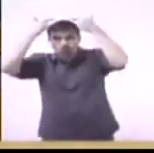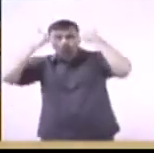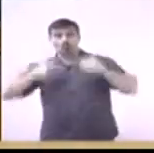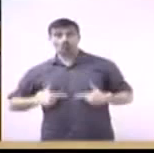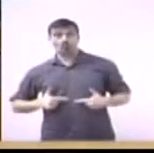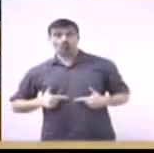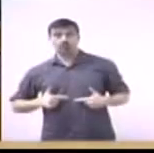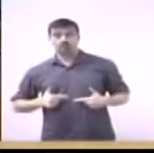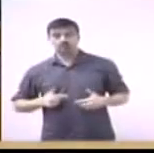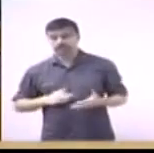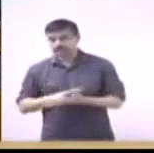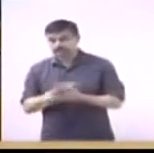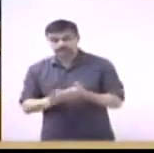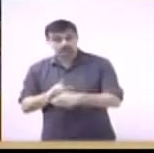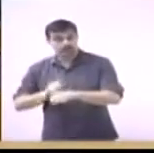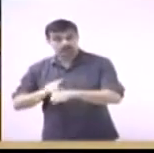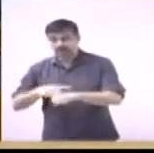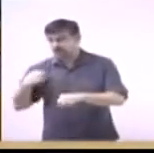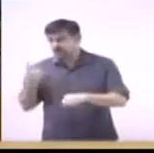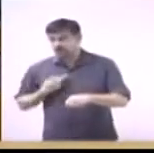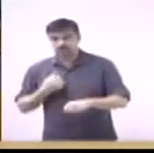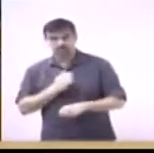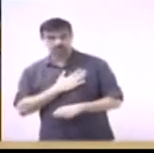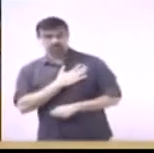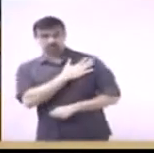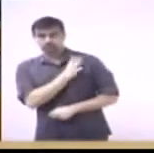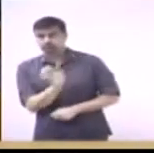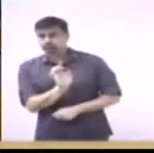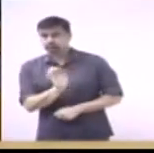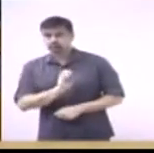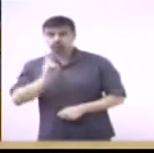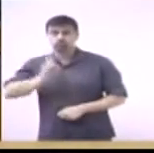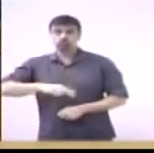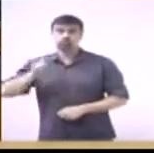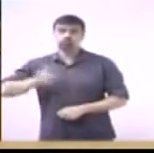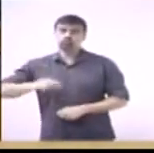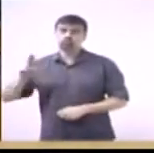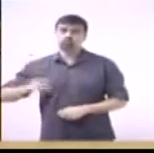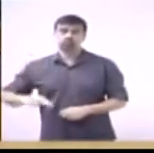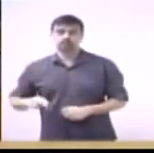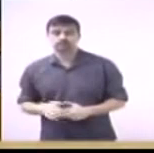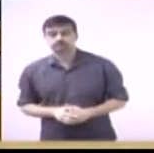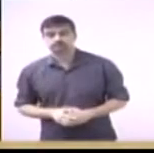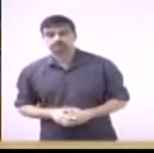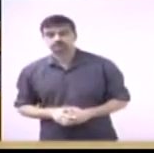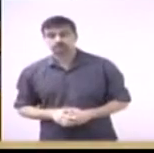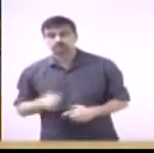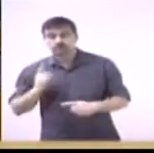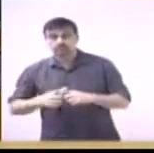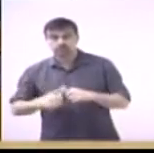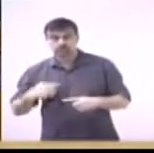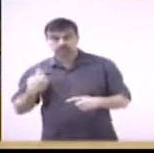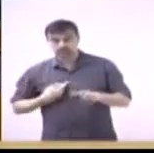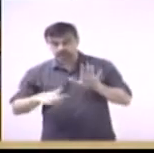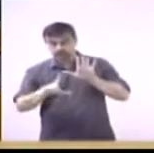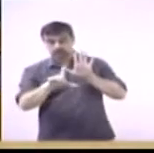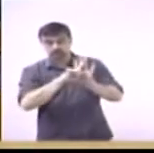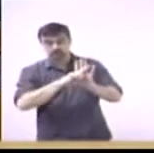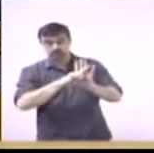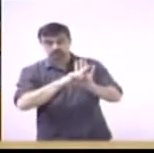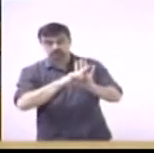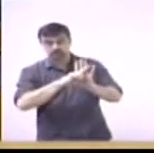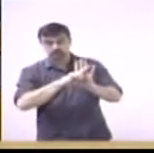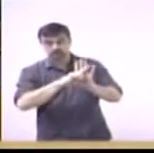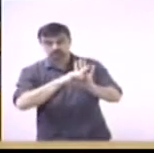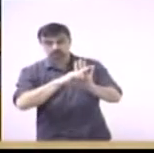causa. Em nenhum momento nós falamos em discriminação. Em nenhum momento. Mesmo porque as leis elas vieram